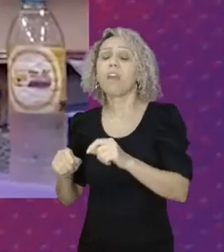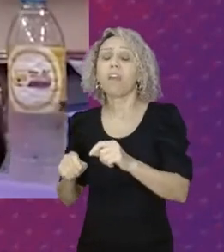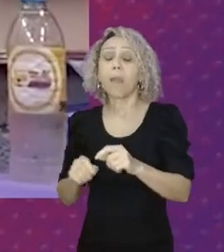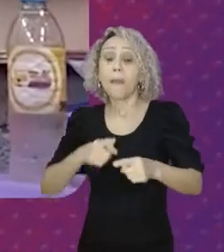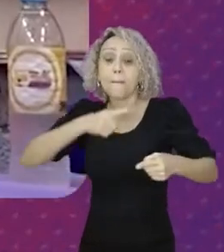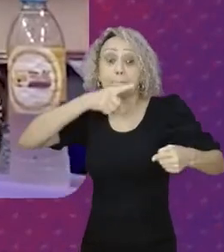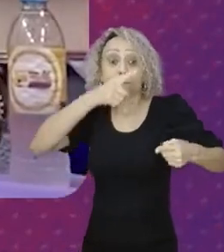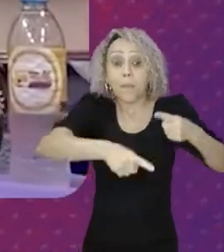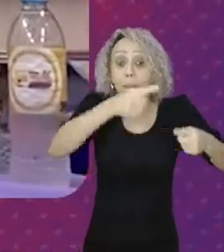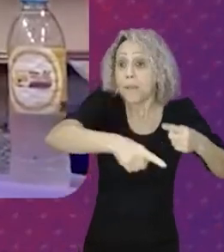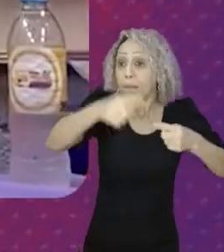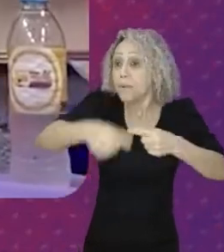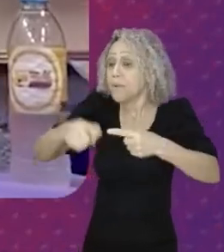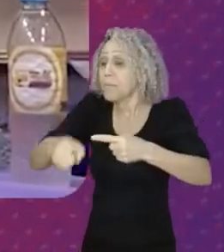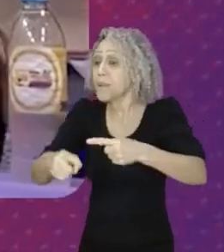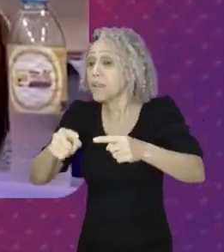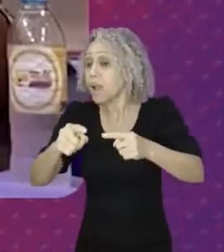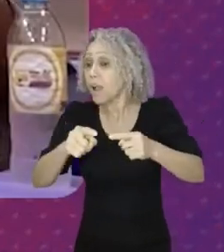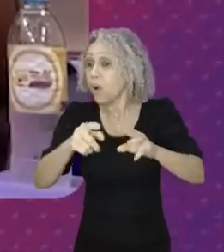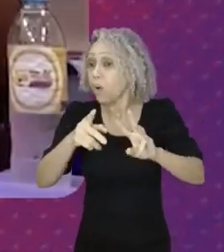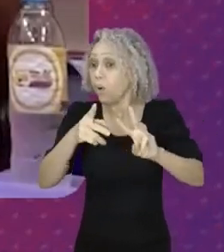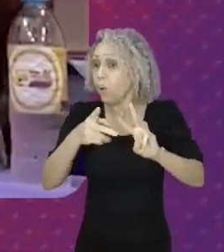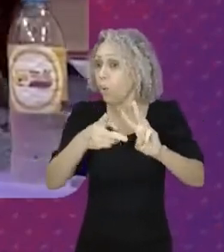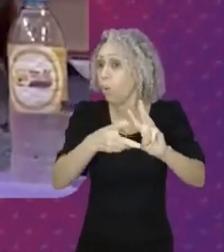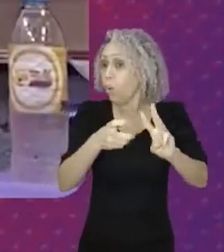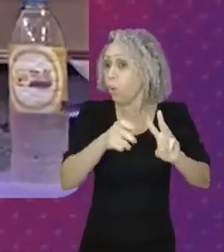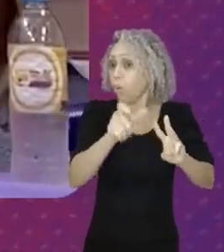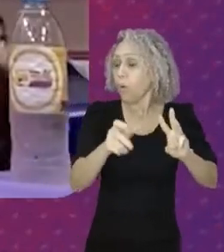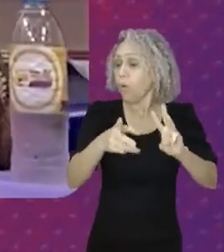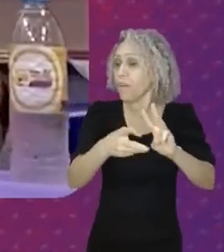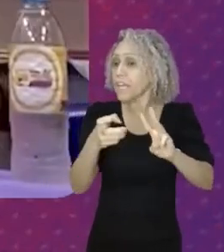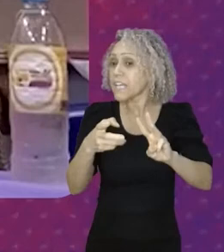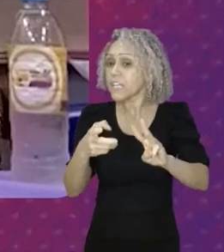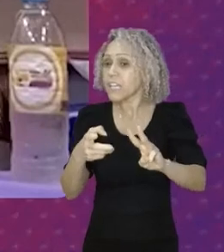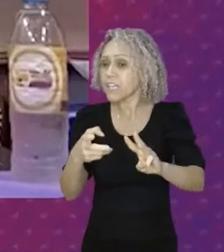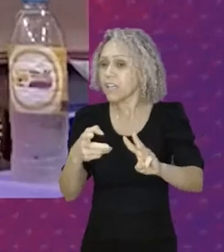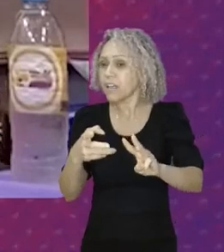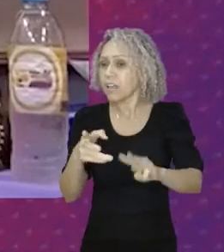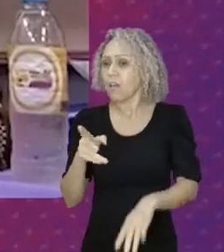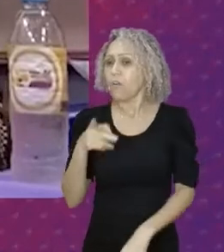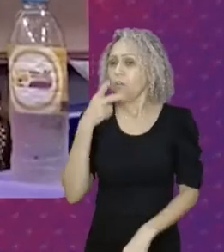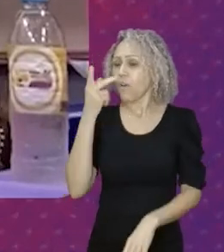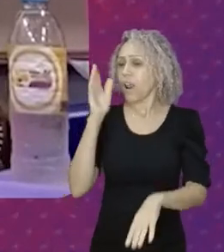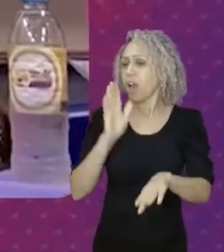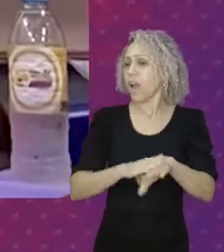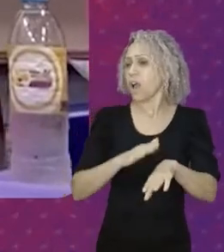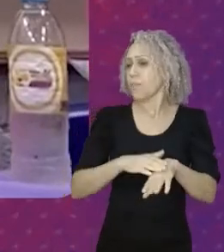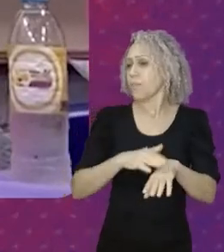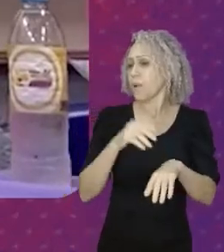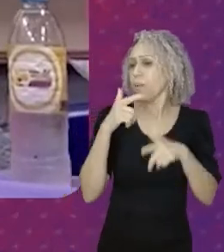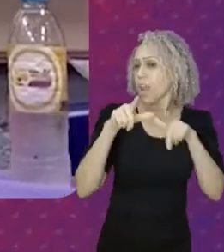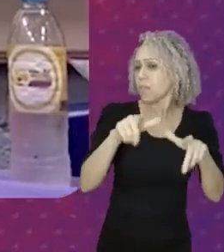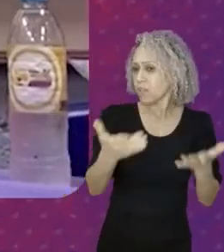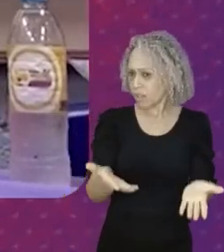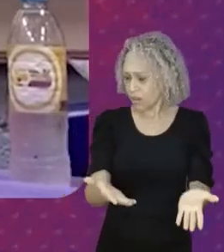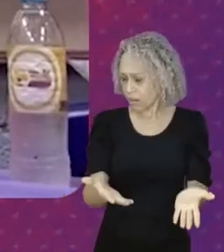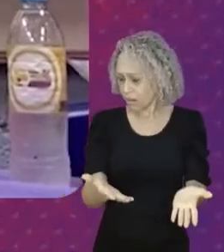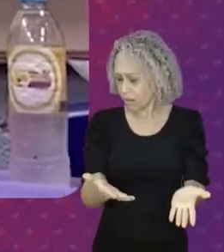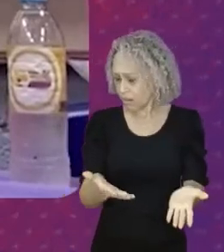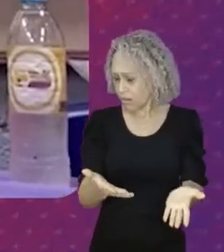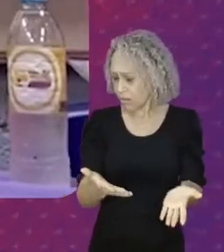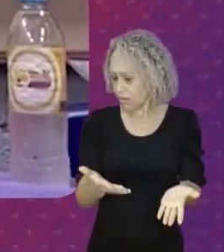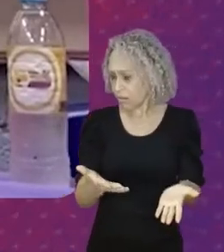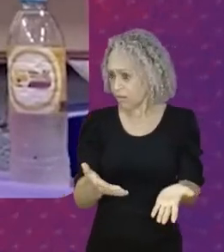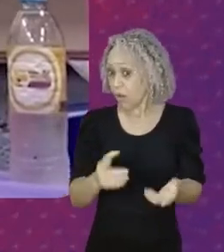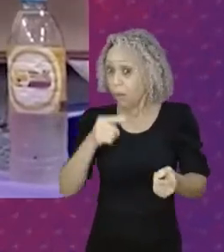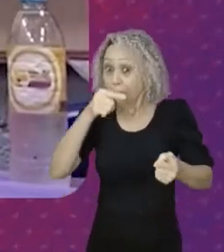a diversidade, né? A pluralidade, assumir o Estado brasileiro, assumir a pluralidade. Bem, um